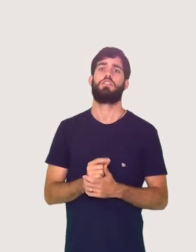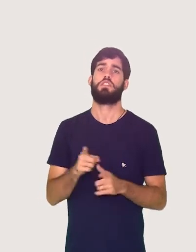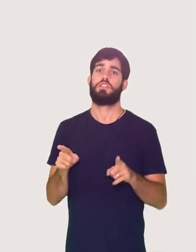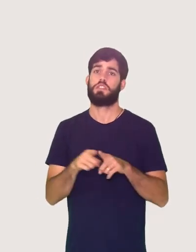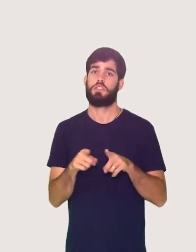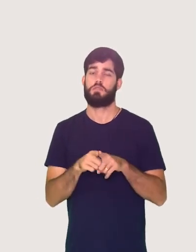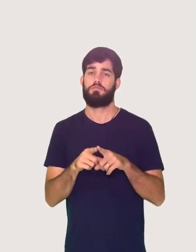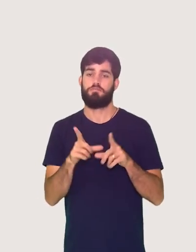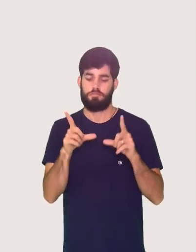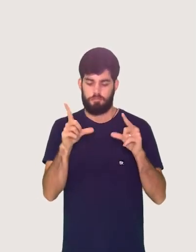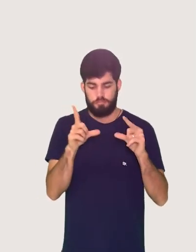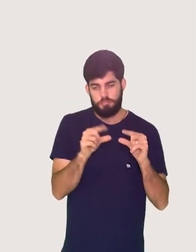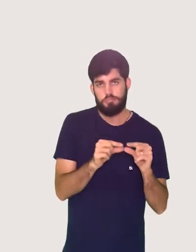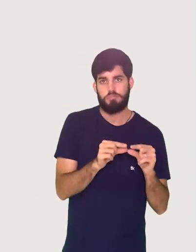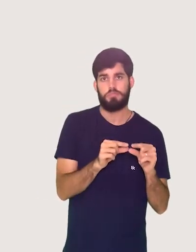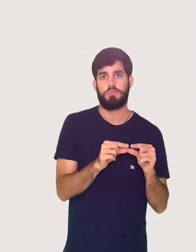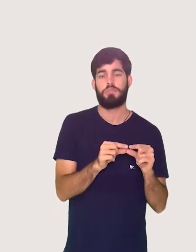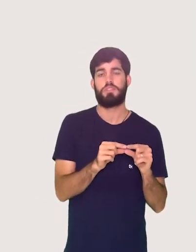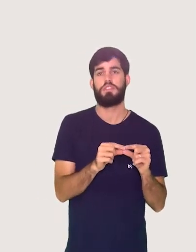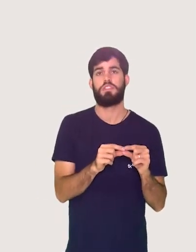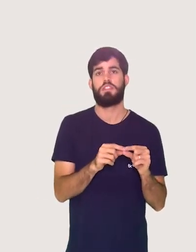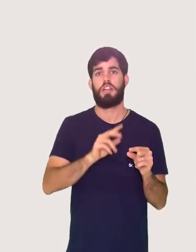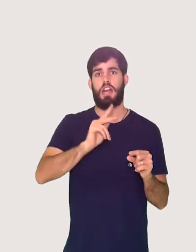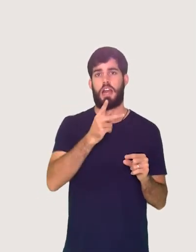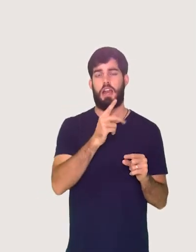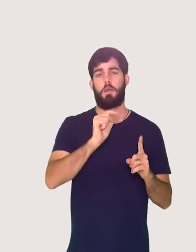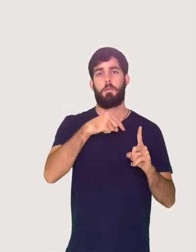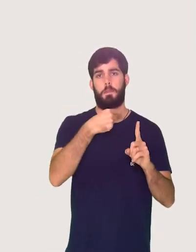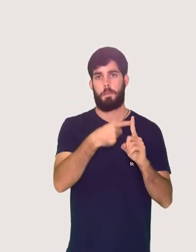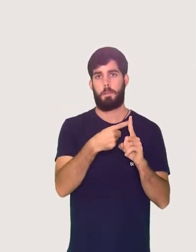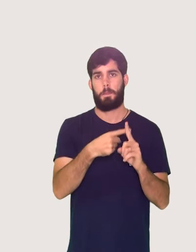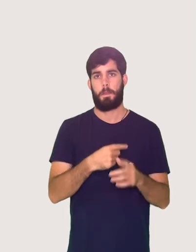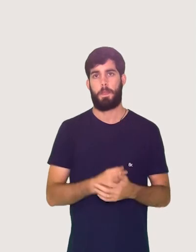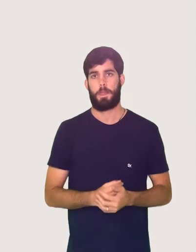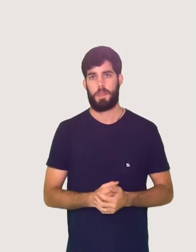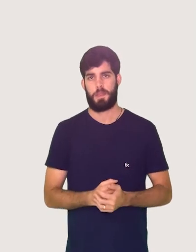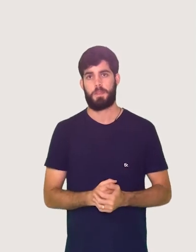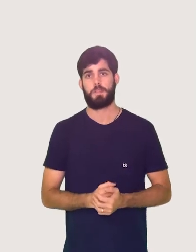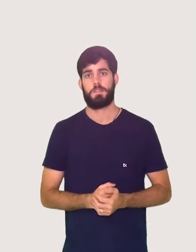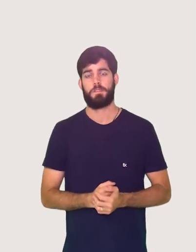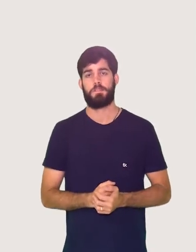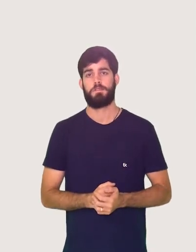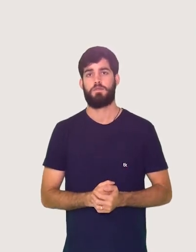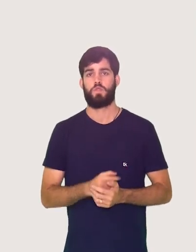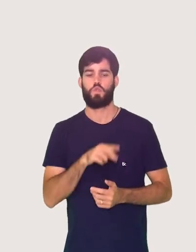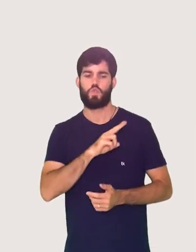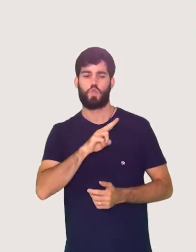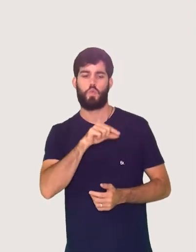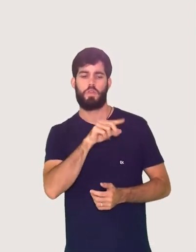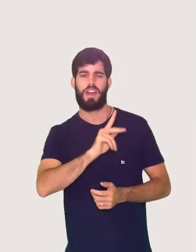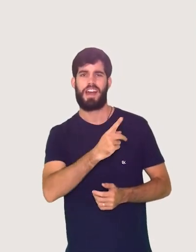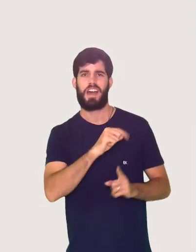do hidrônio. Hidrônio é H+, o H+ é chamado hidrônio. Ele vai se transformar em